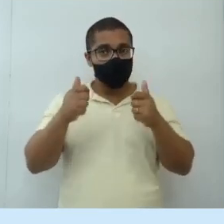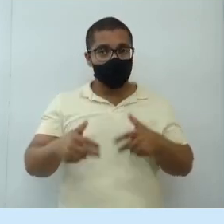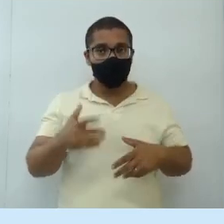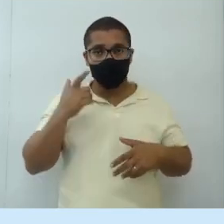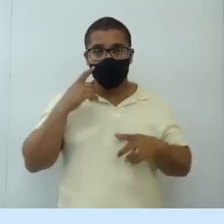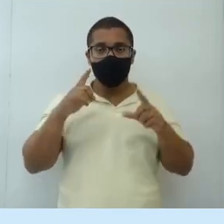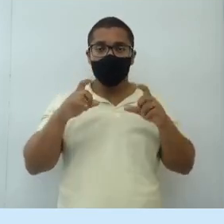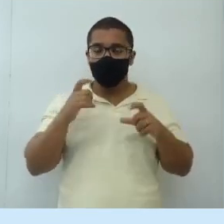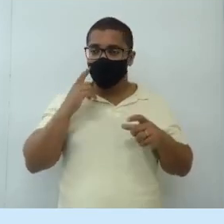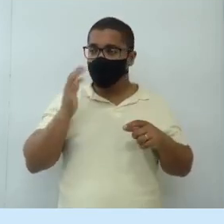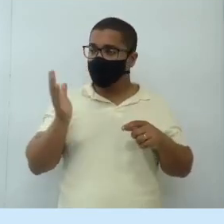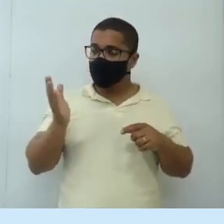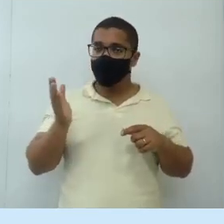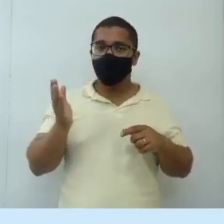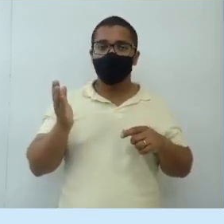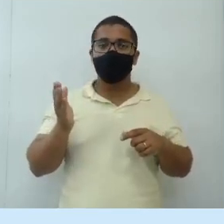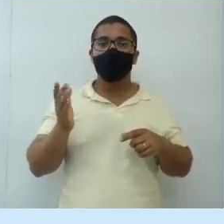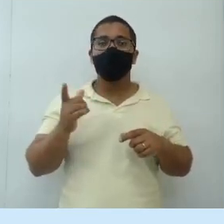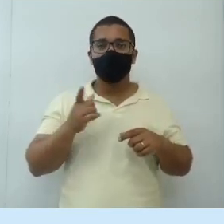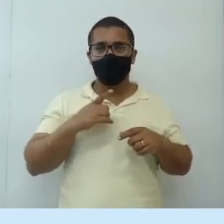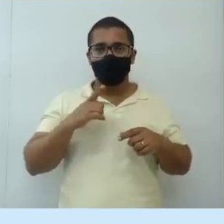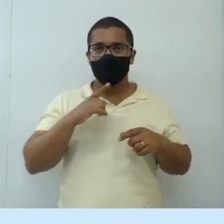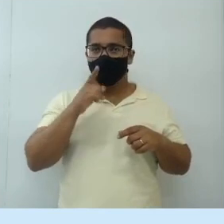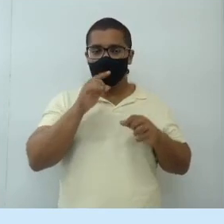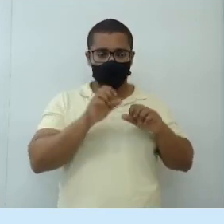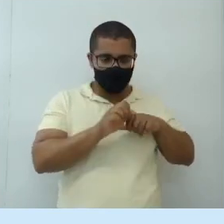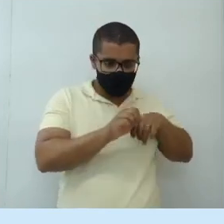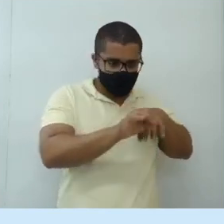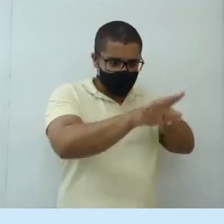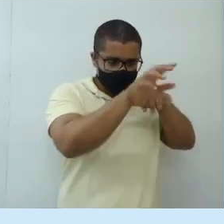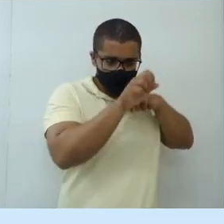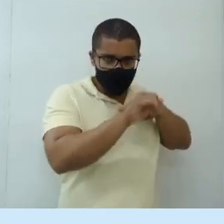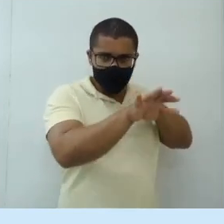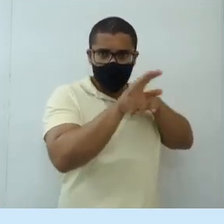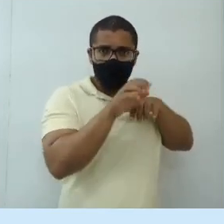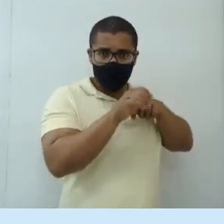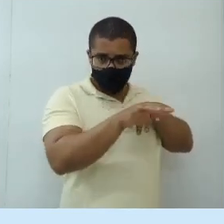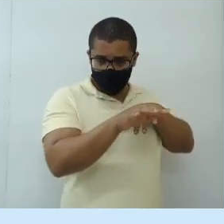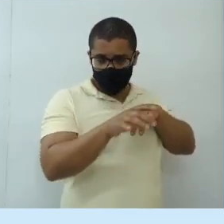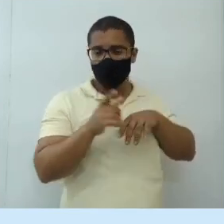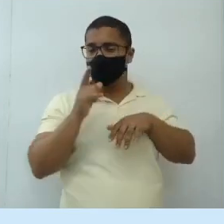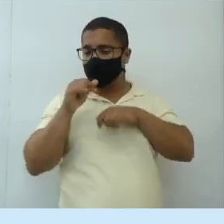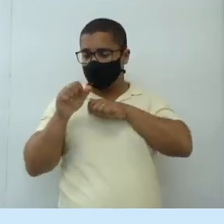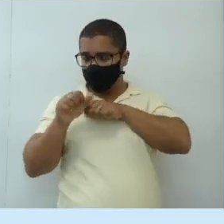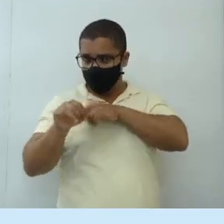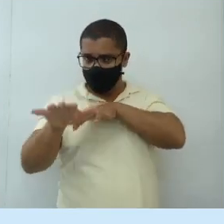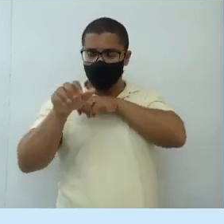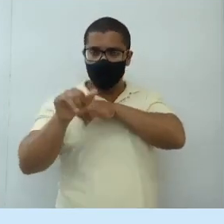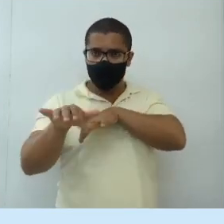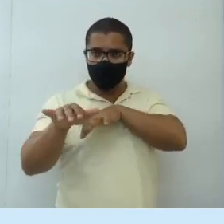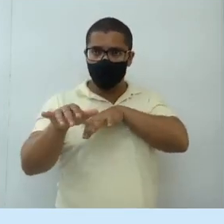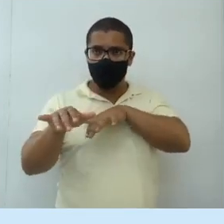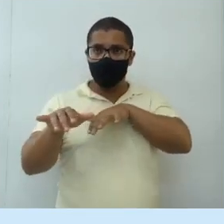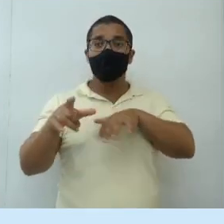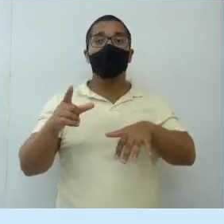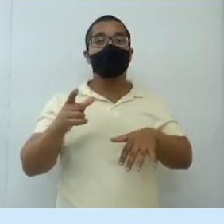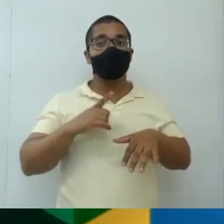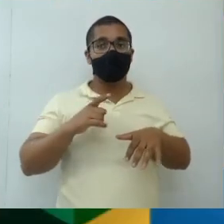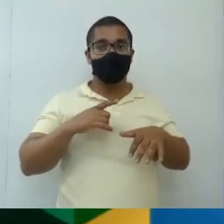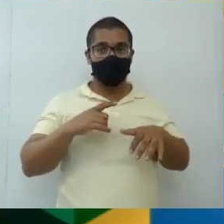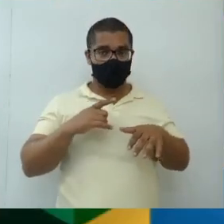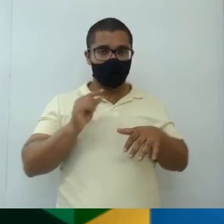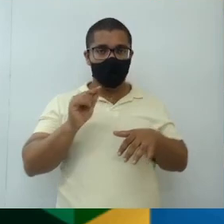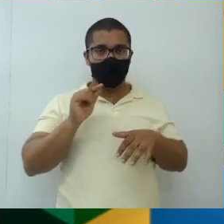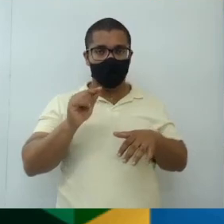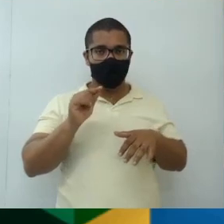aí na fotinho Olha aí você tá vendo aí duas vacinas duas bacias hidrográficas E você tá vendo aí um centro da